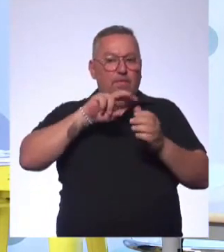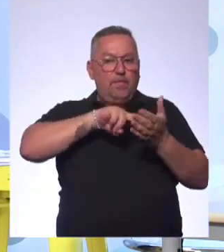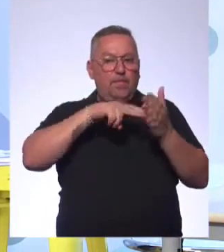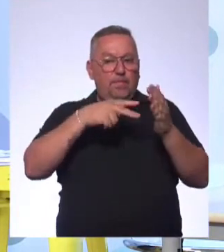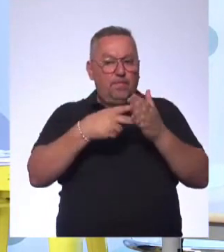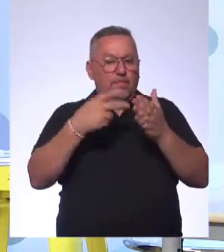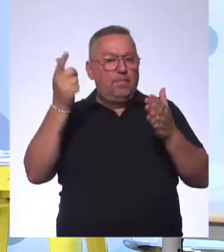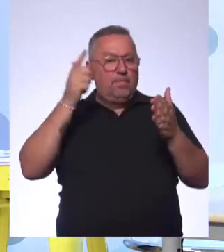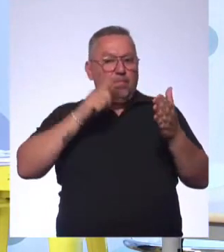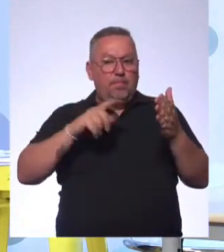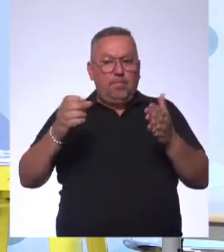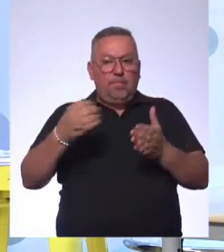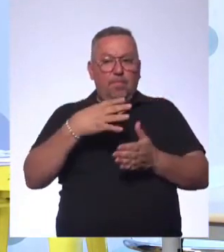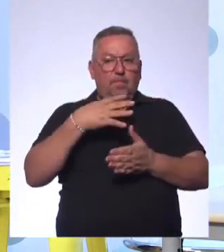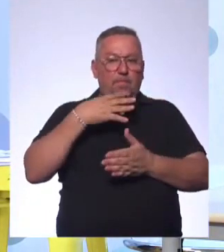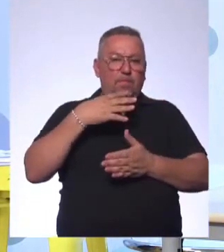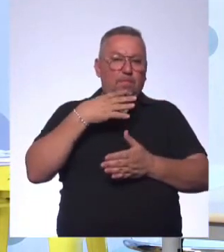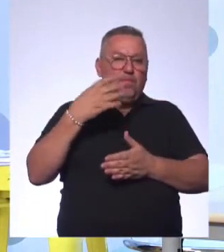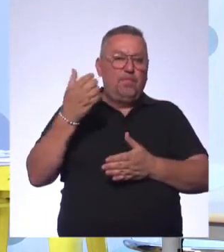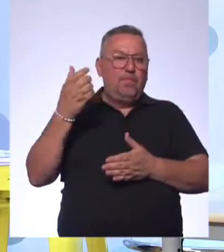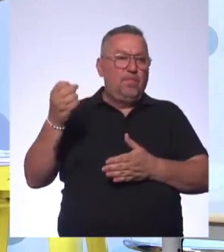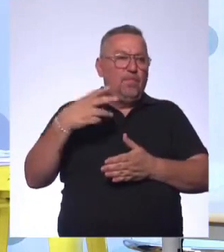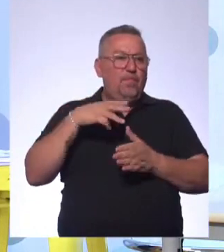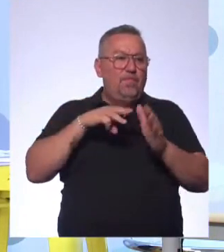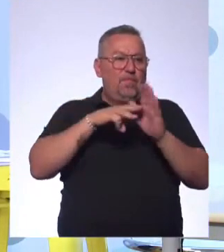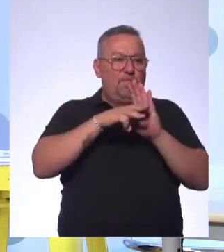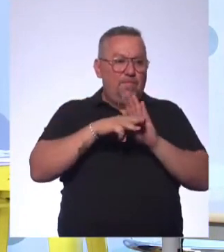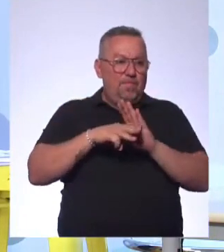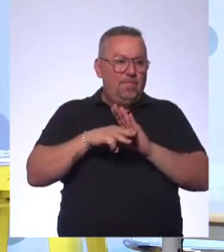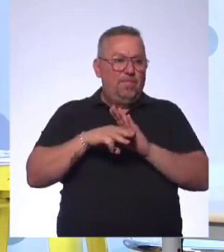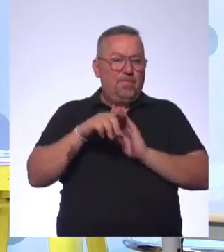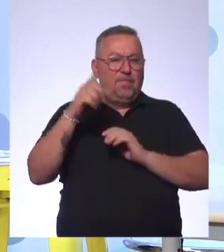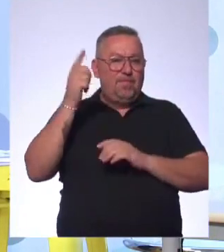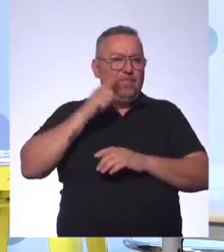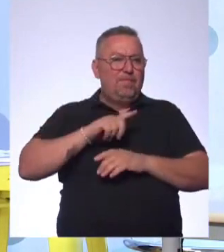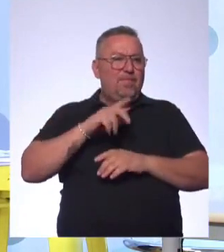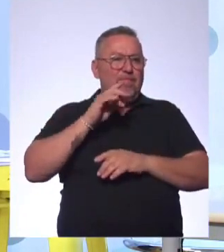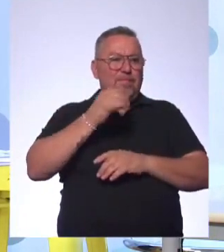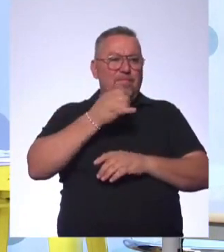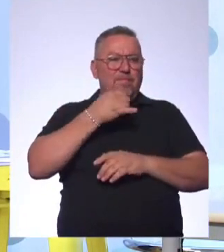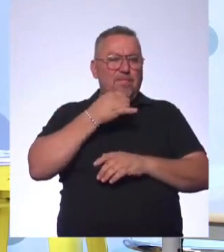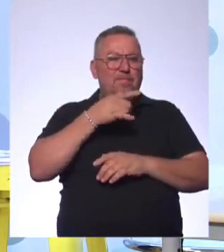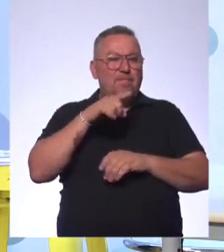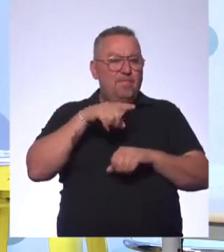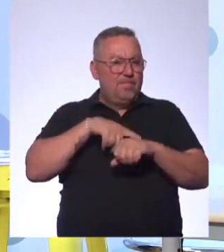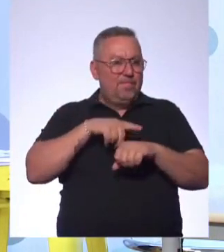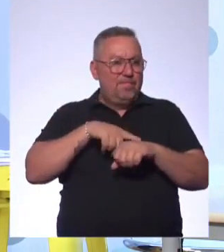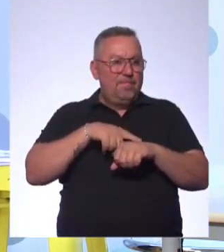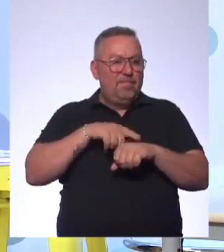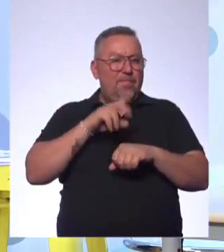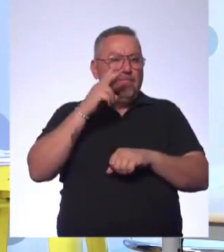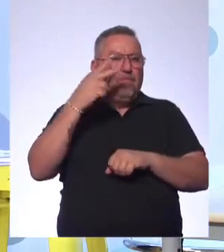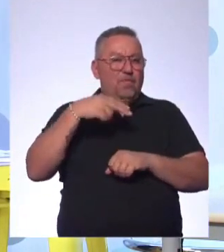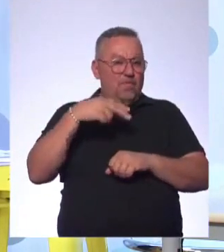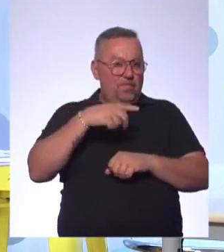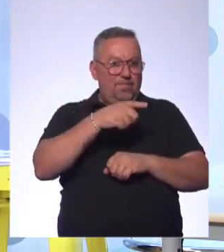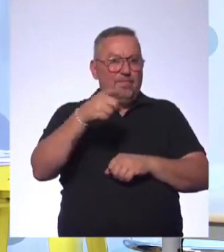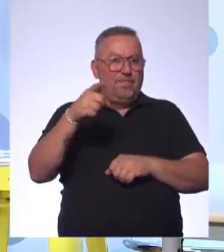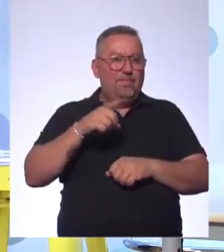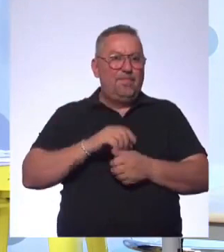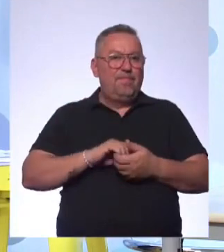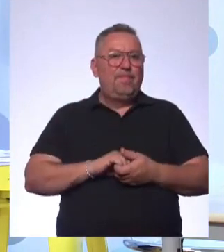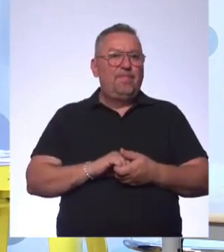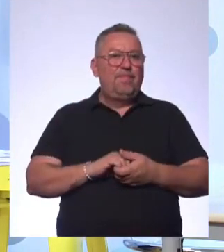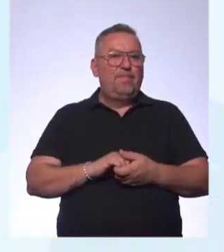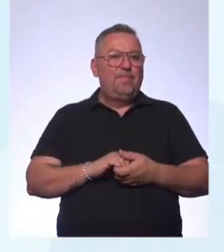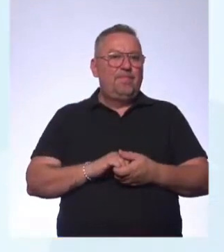ressignificado com novos conhecimentos e uma nova metodologia, né? Vocês conseguem dar exemplo desses momentos? Nós vamos dar 2 minutinhos para vocês